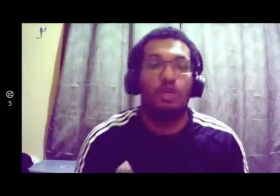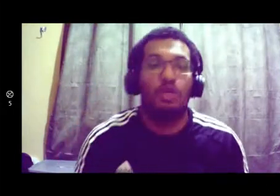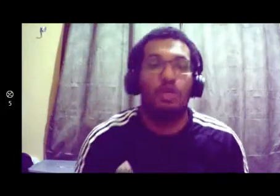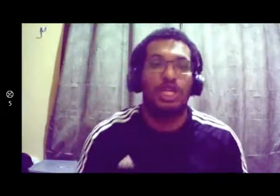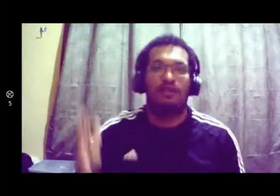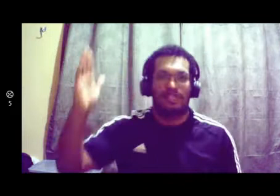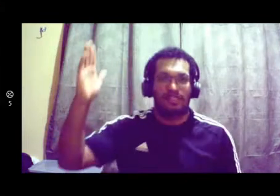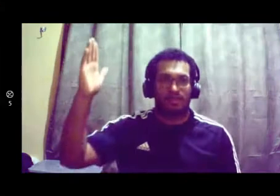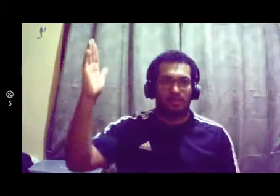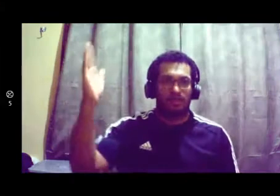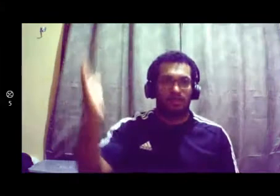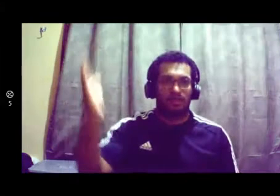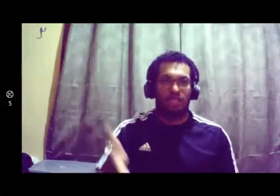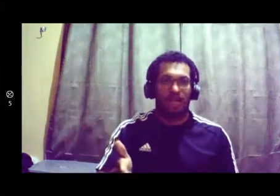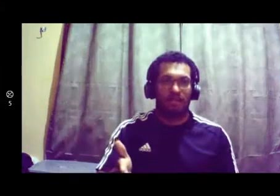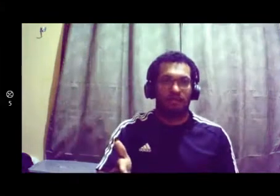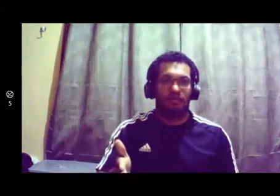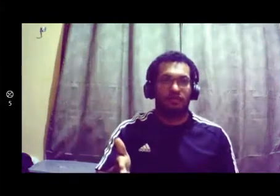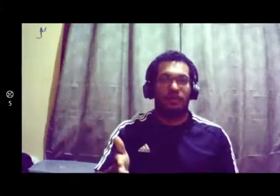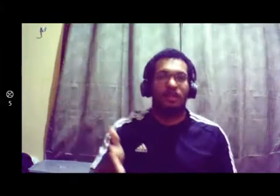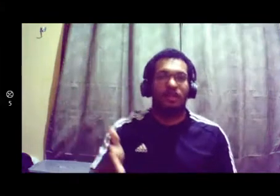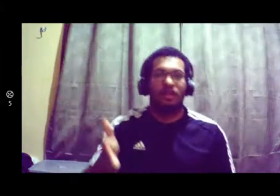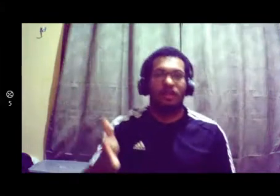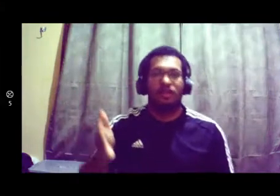Já. O já você faz assim, ó. Já.